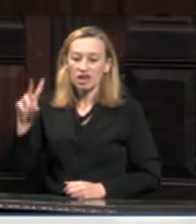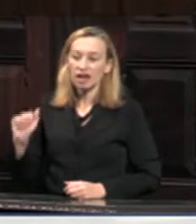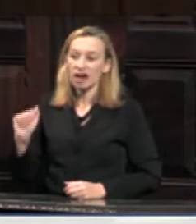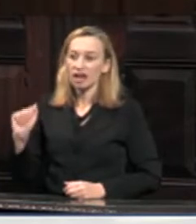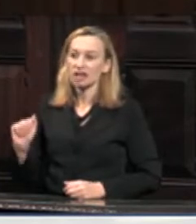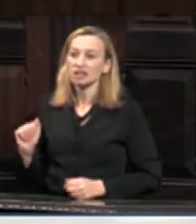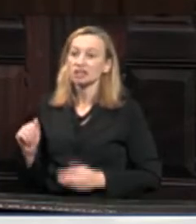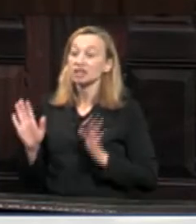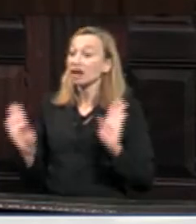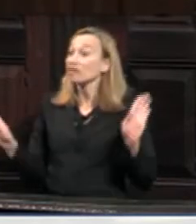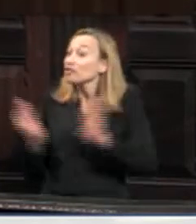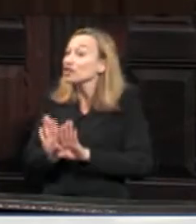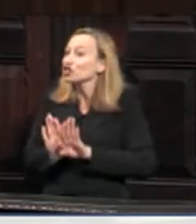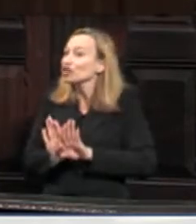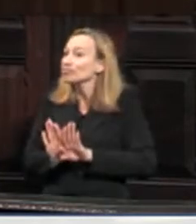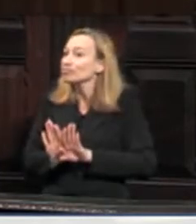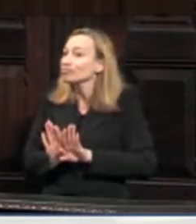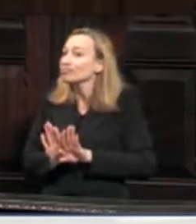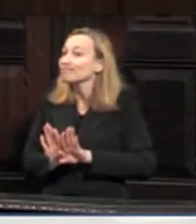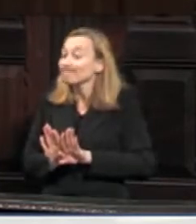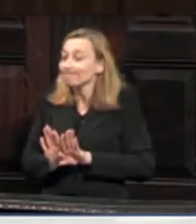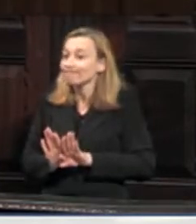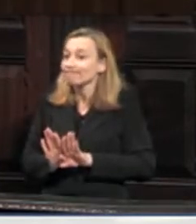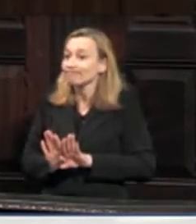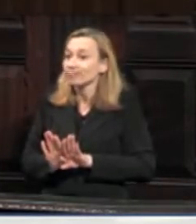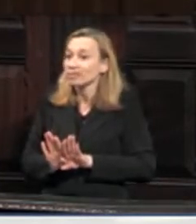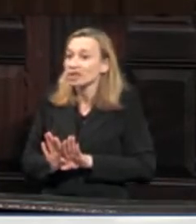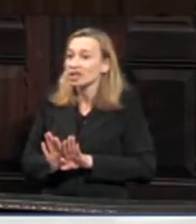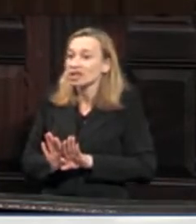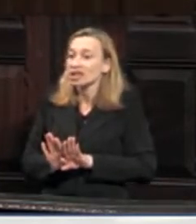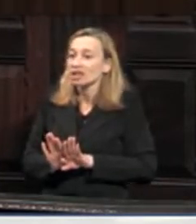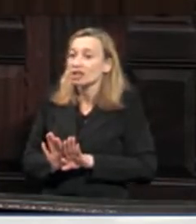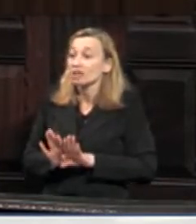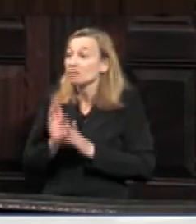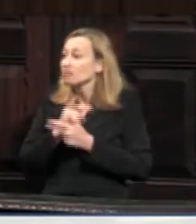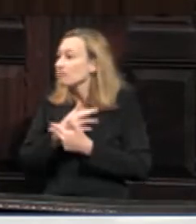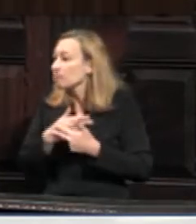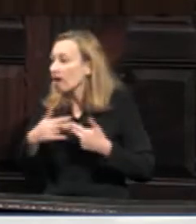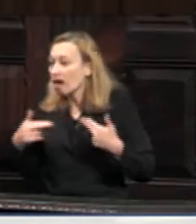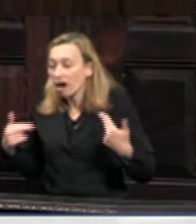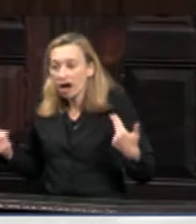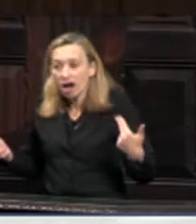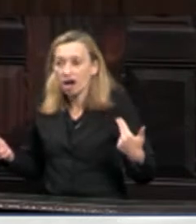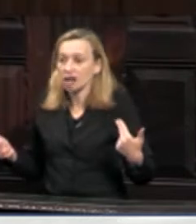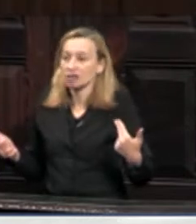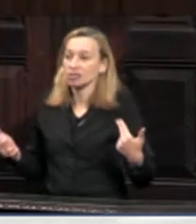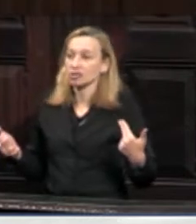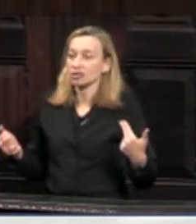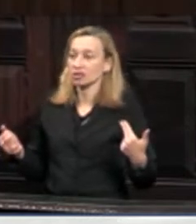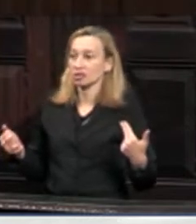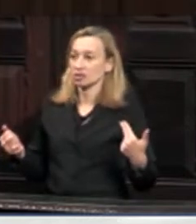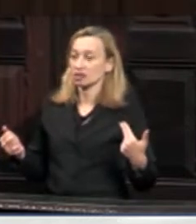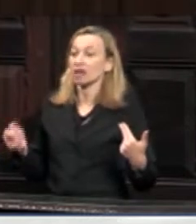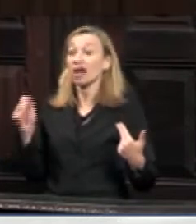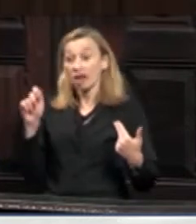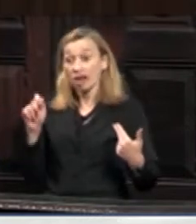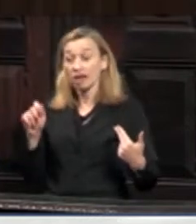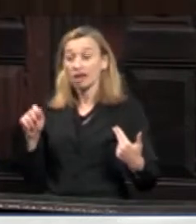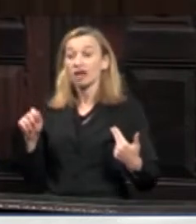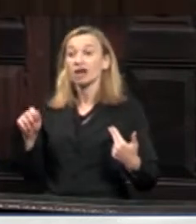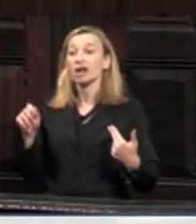fechando essas unidades. A maioria dessas unidades eram postos de saúde que